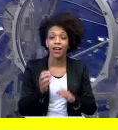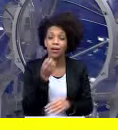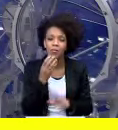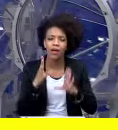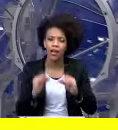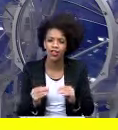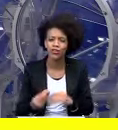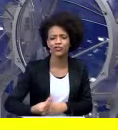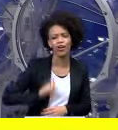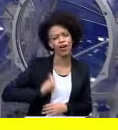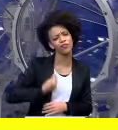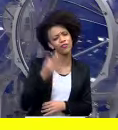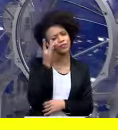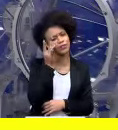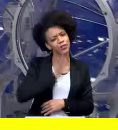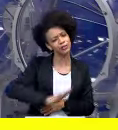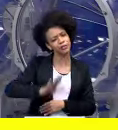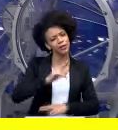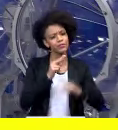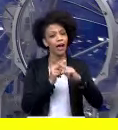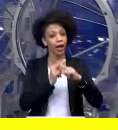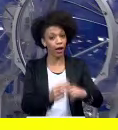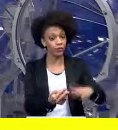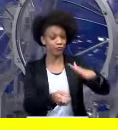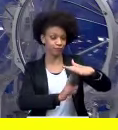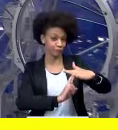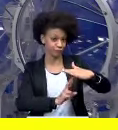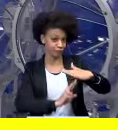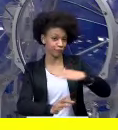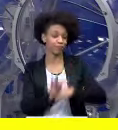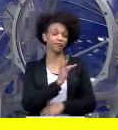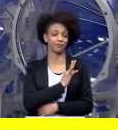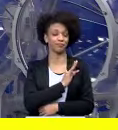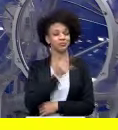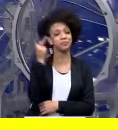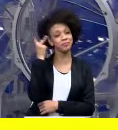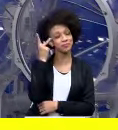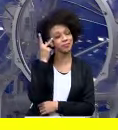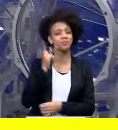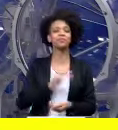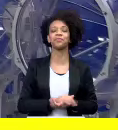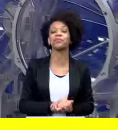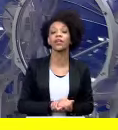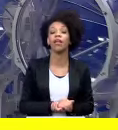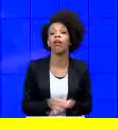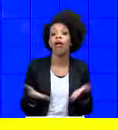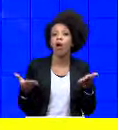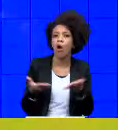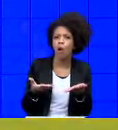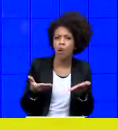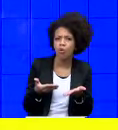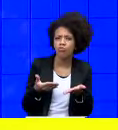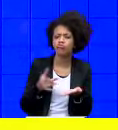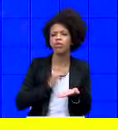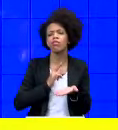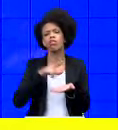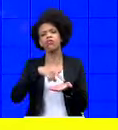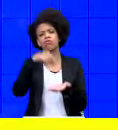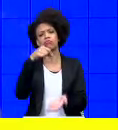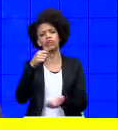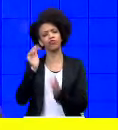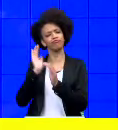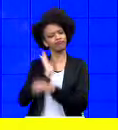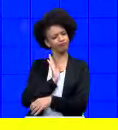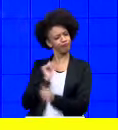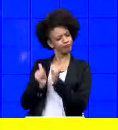noite. Falamos ao vivo do Espaço Loterias Caixa, diretamente aqui do Terminal Rodoviário do Tietê, em São Paulo. Essa noite tem sorteio da